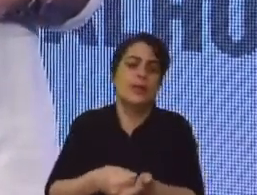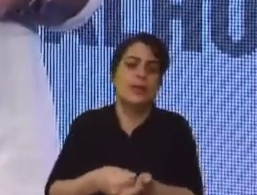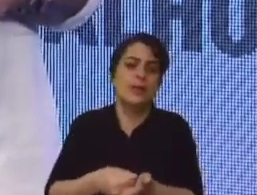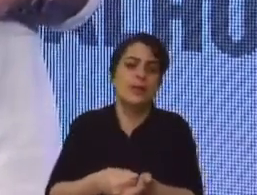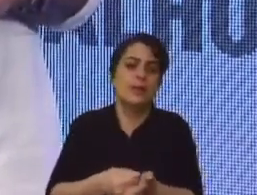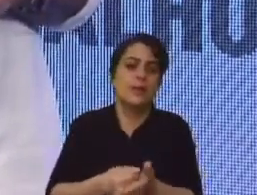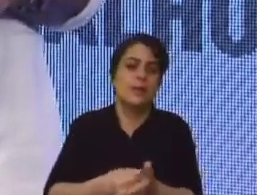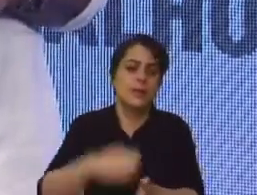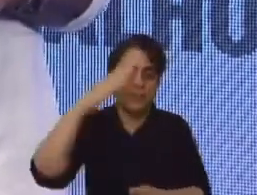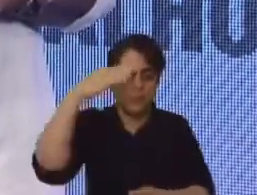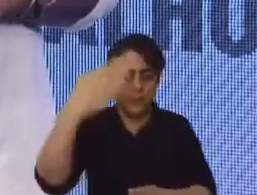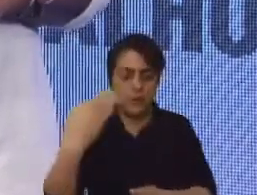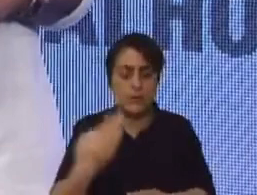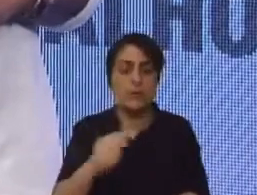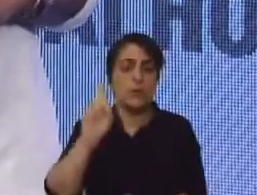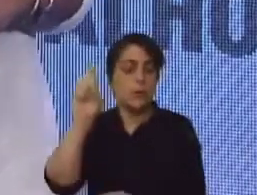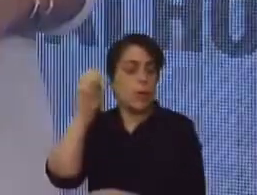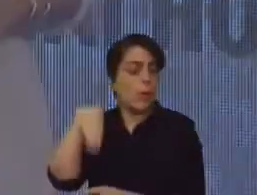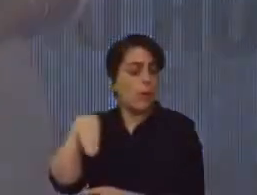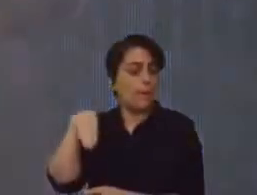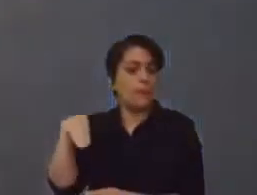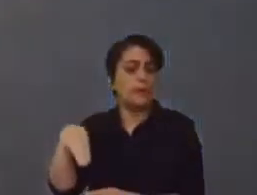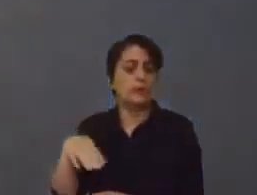minuto de silêncio.